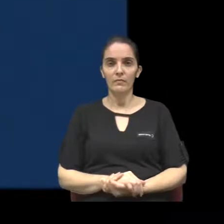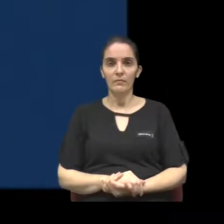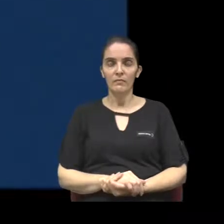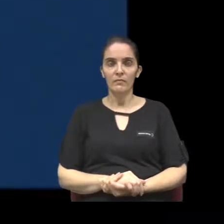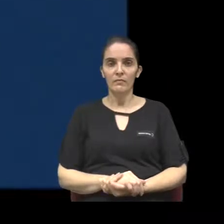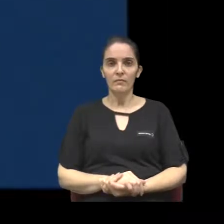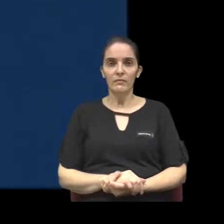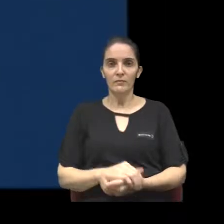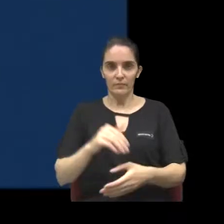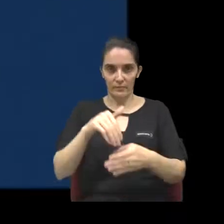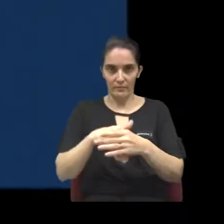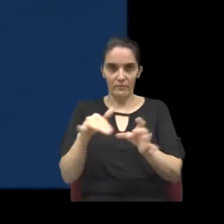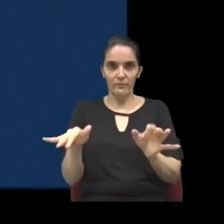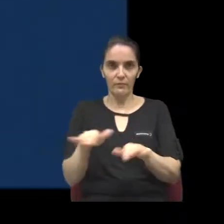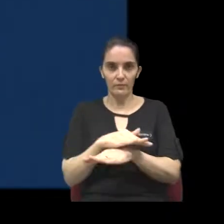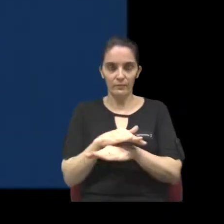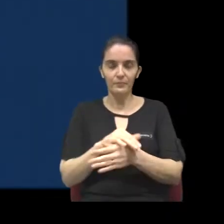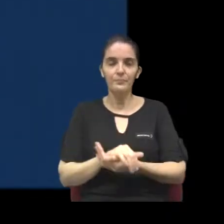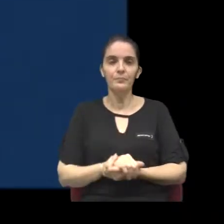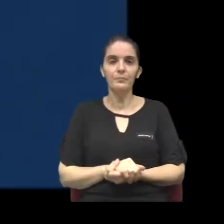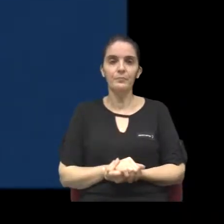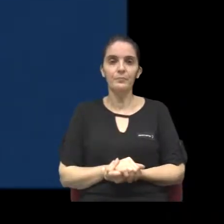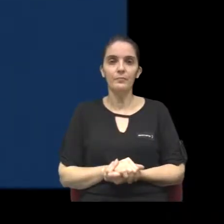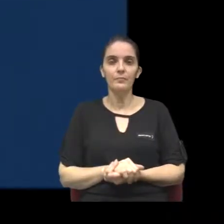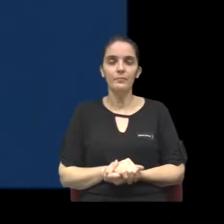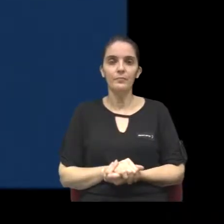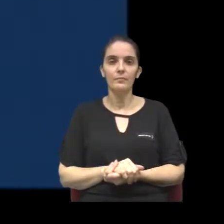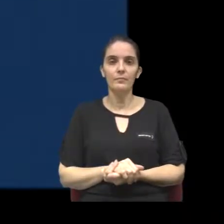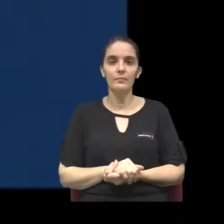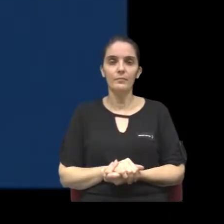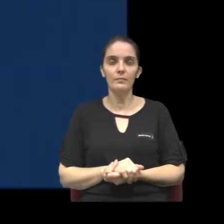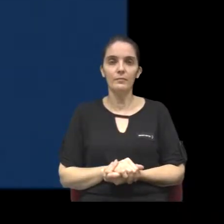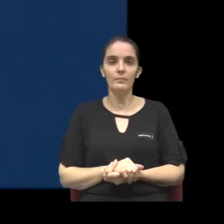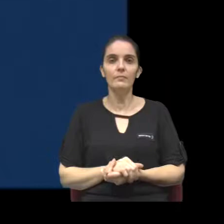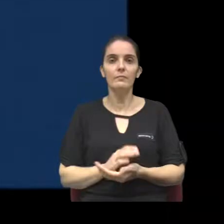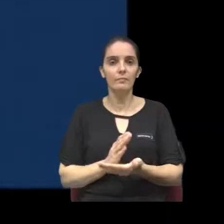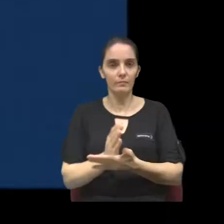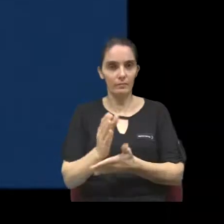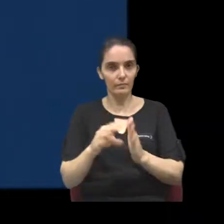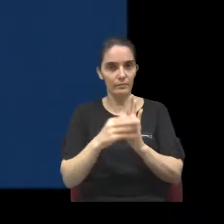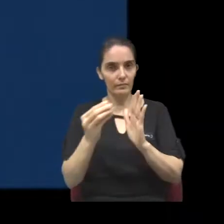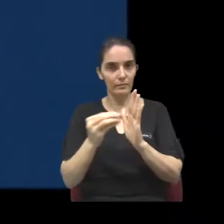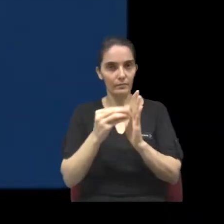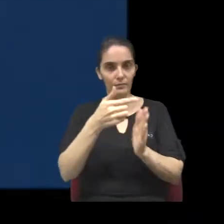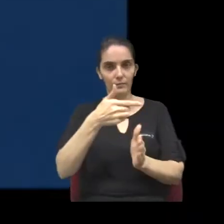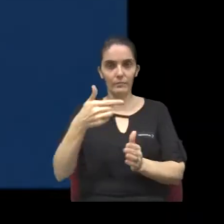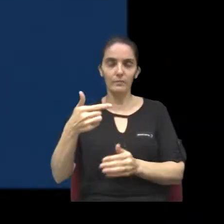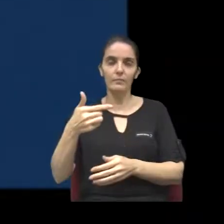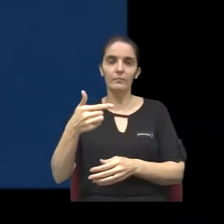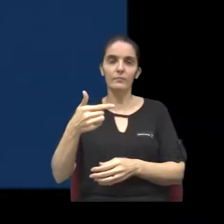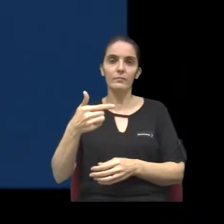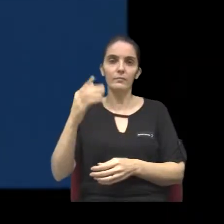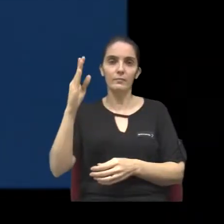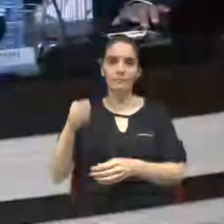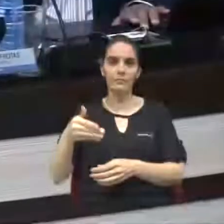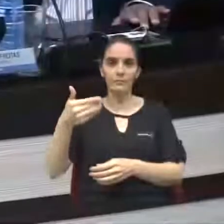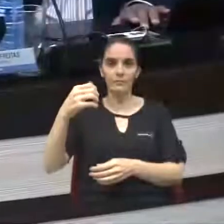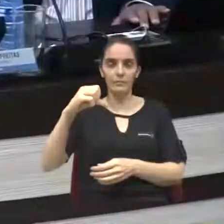Está encerrada a votação. Está aprovada a emenda 22/19,